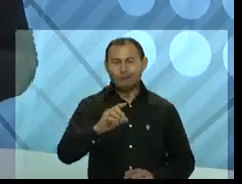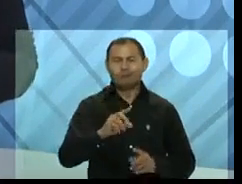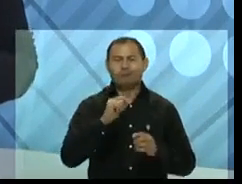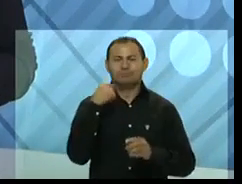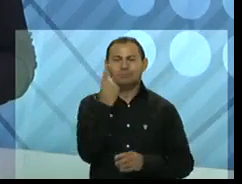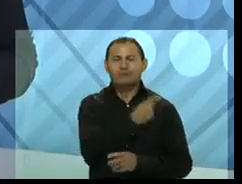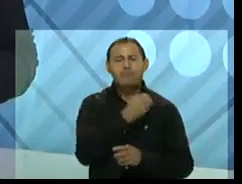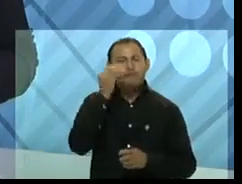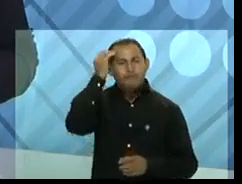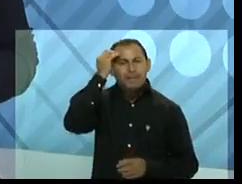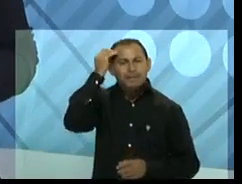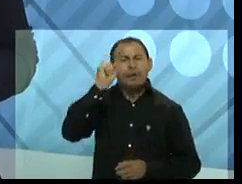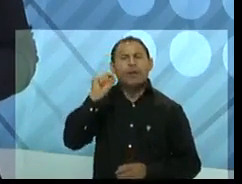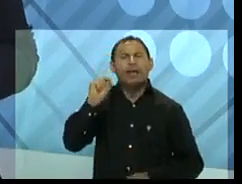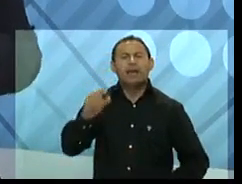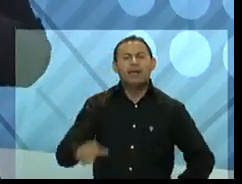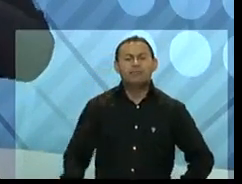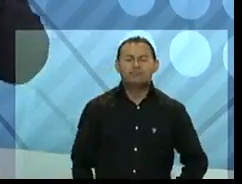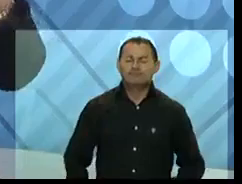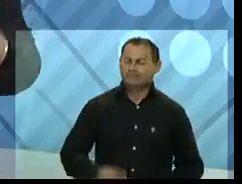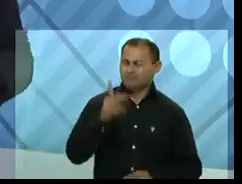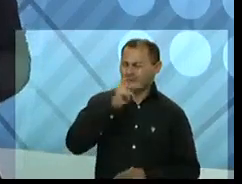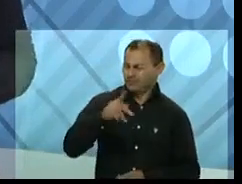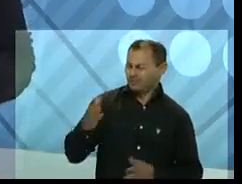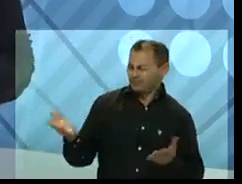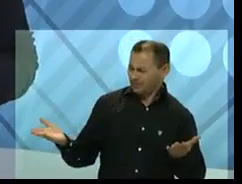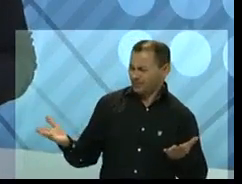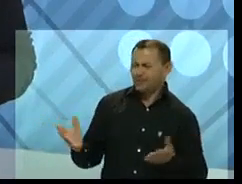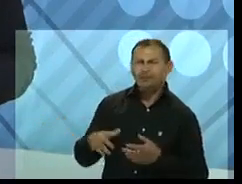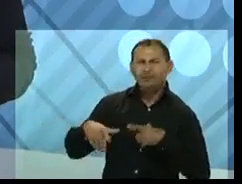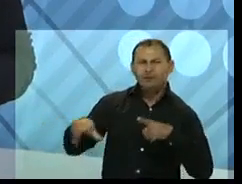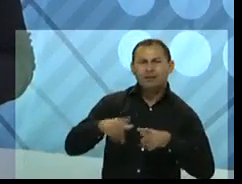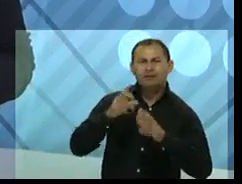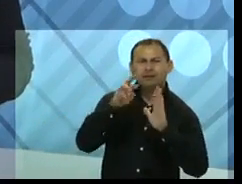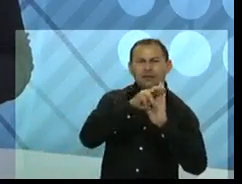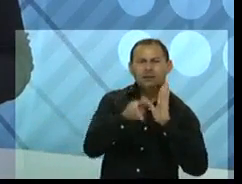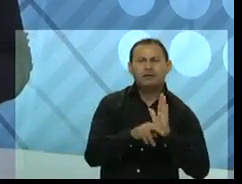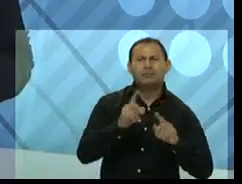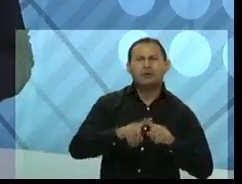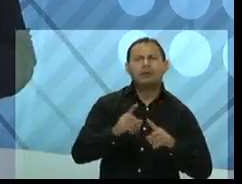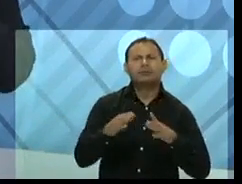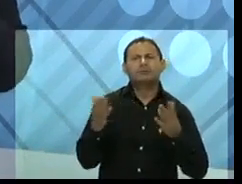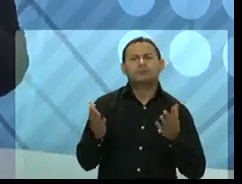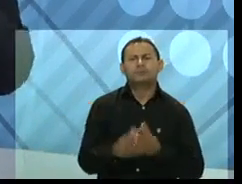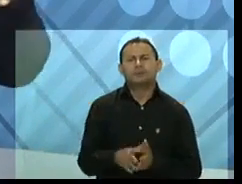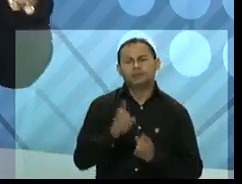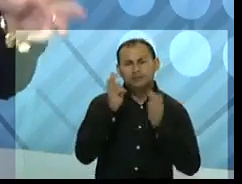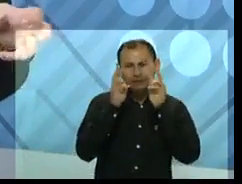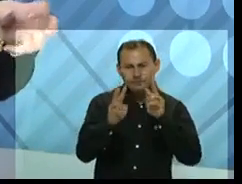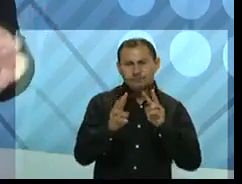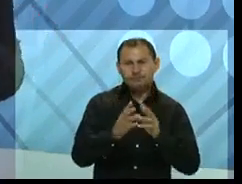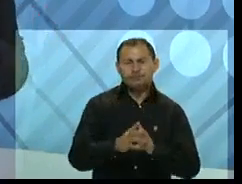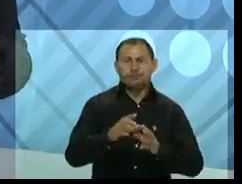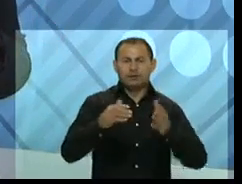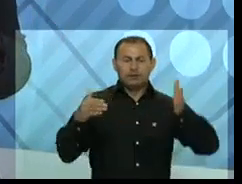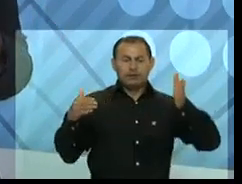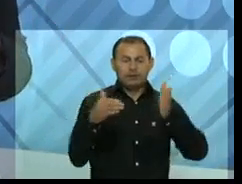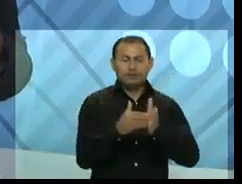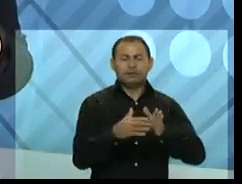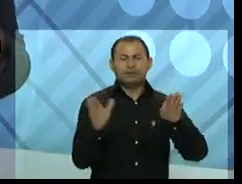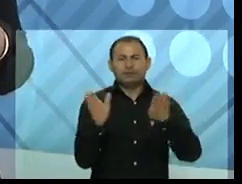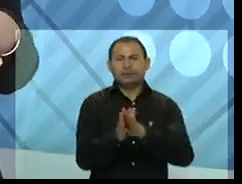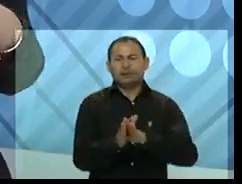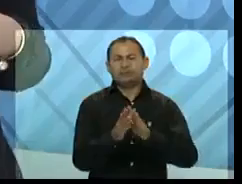gente tem que pensar? Professora, por que a gente tem que trabalhar essas regras, né? Então, você já viu que é a partir do limite que a gente